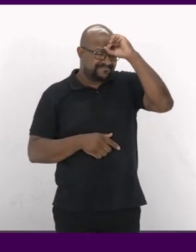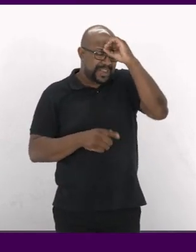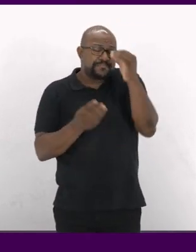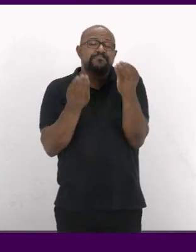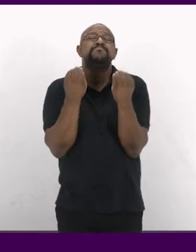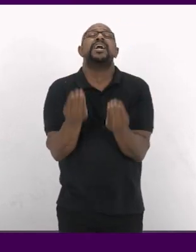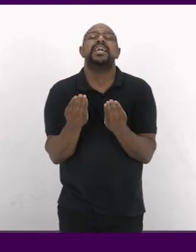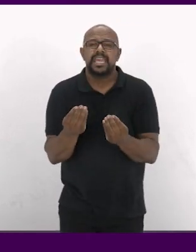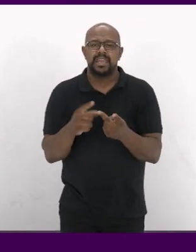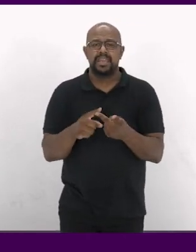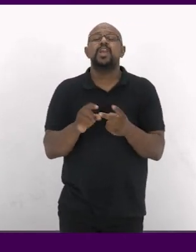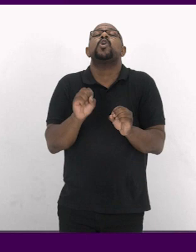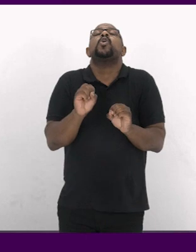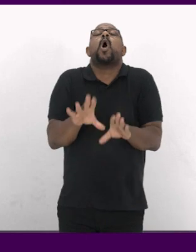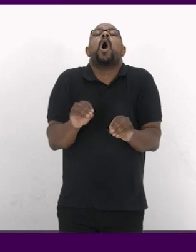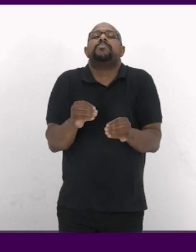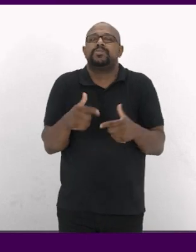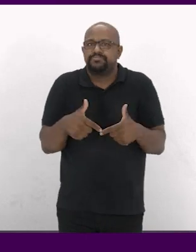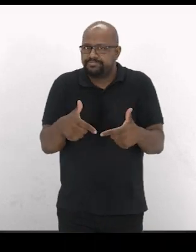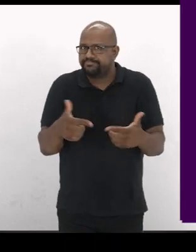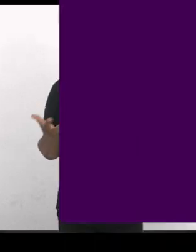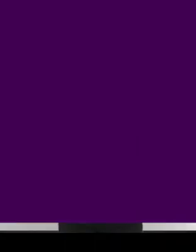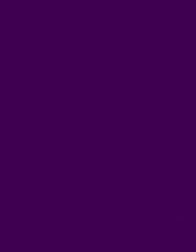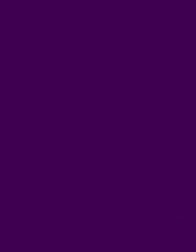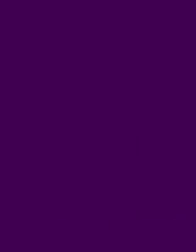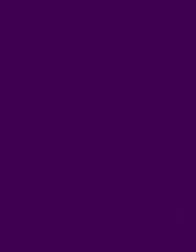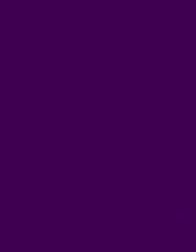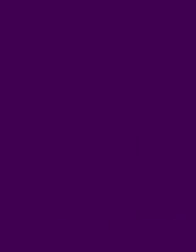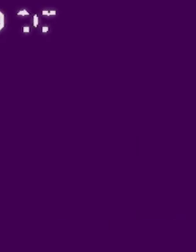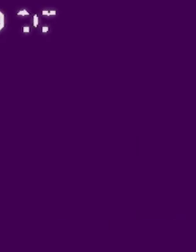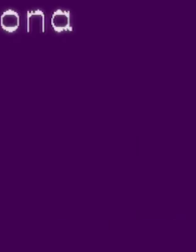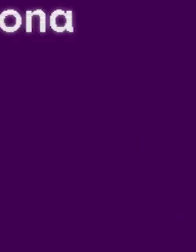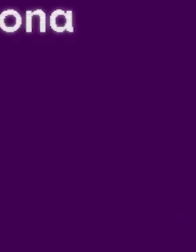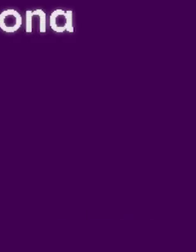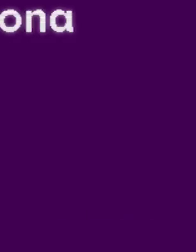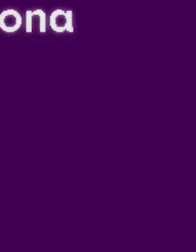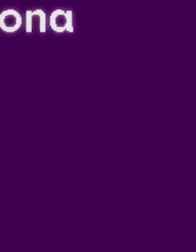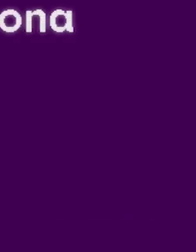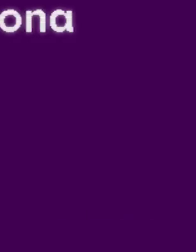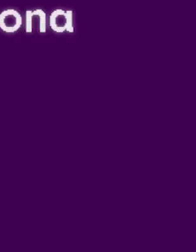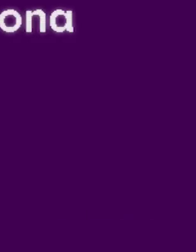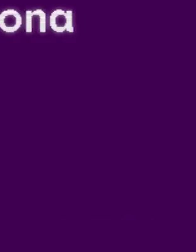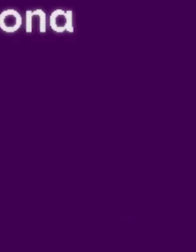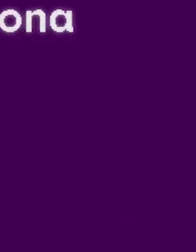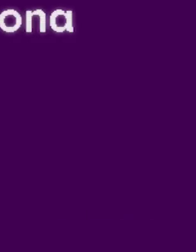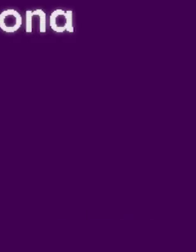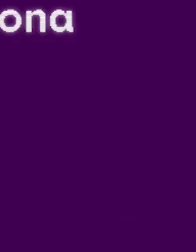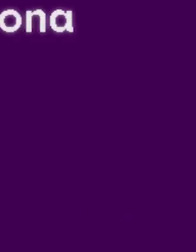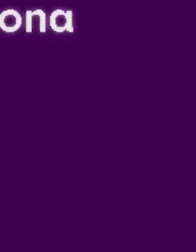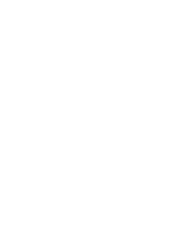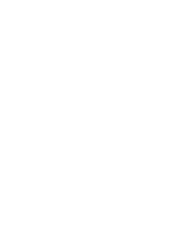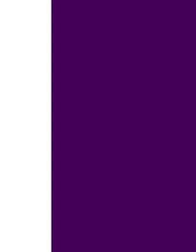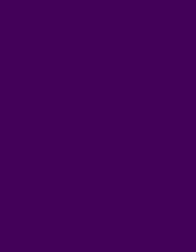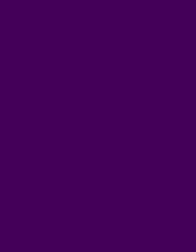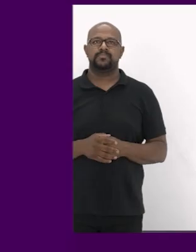para que ela serve e como funciona. Texto. Você sabe como funciona a Lei